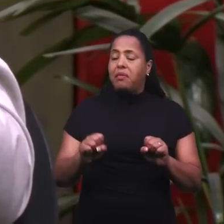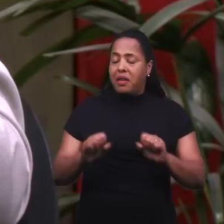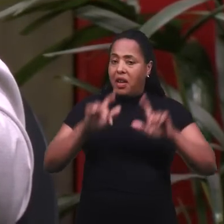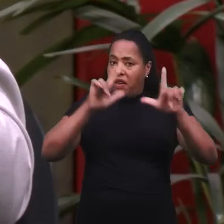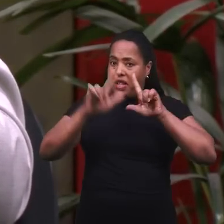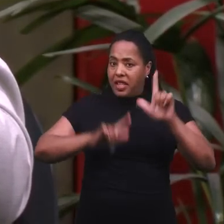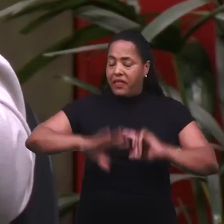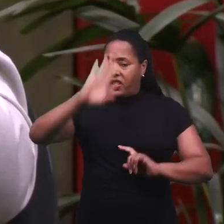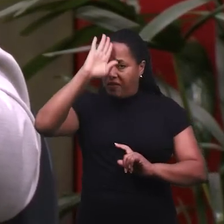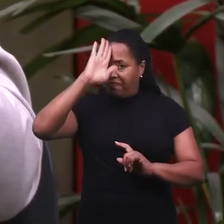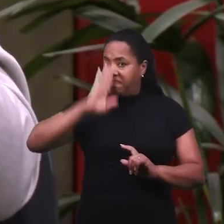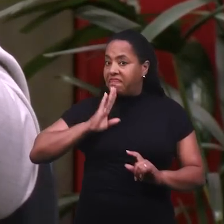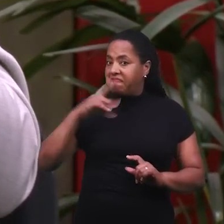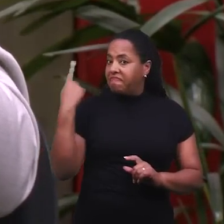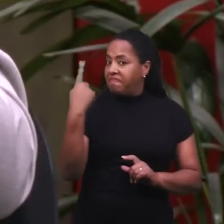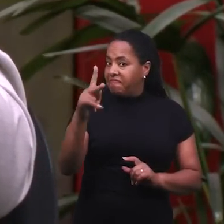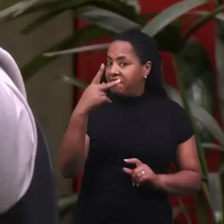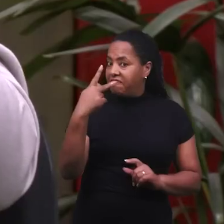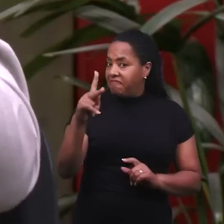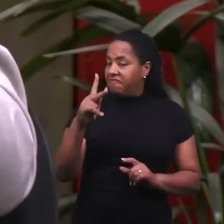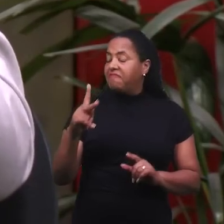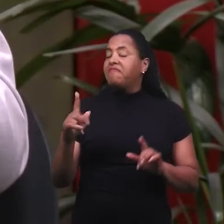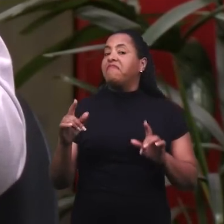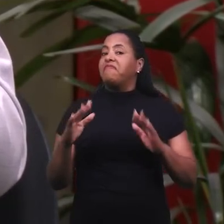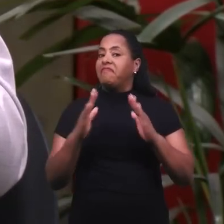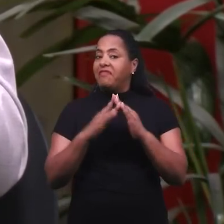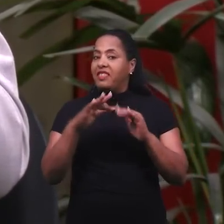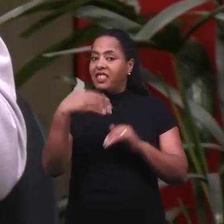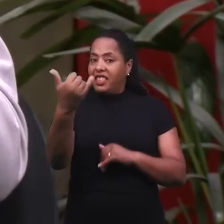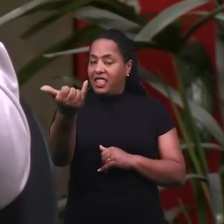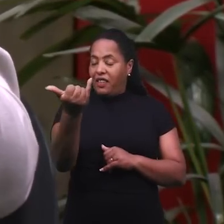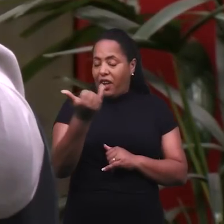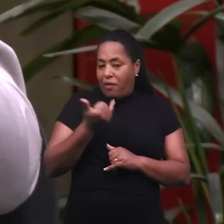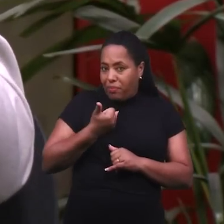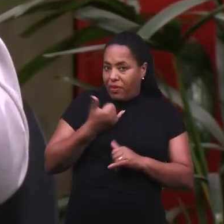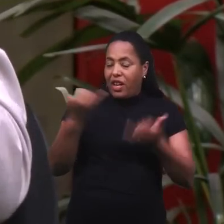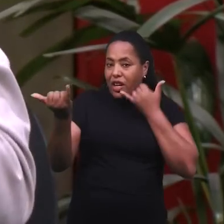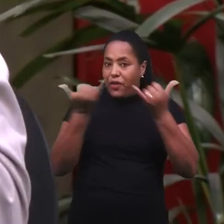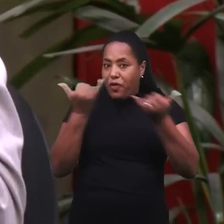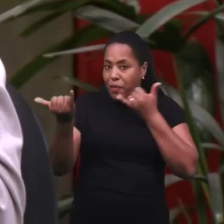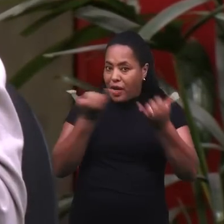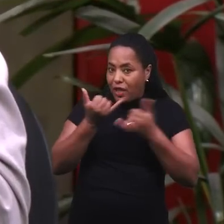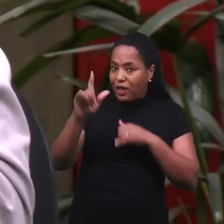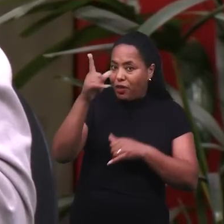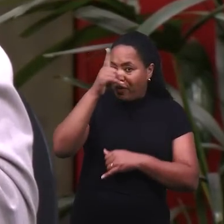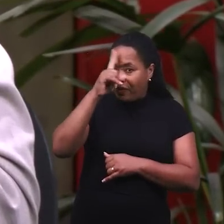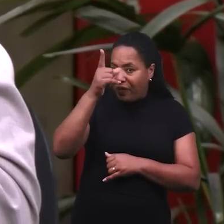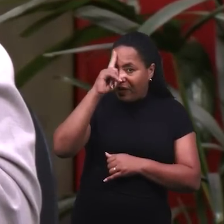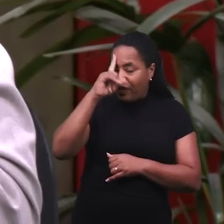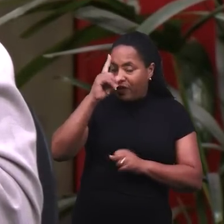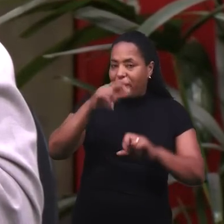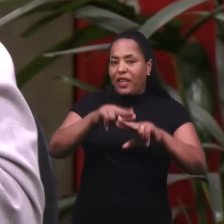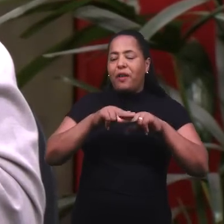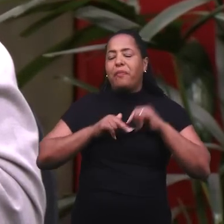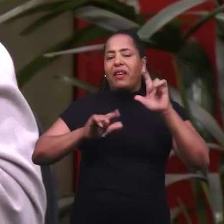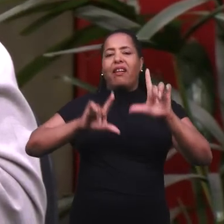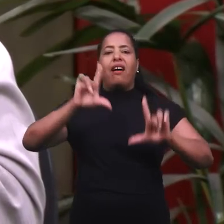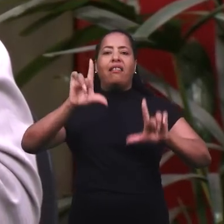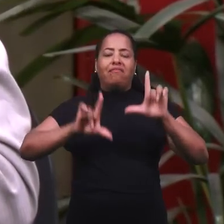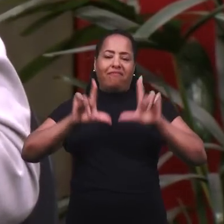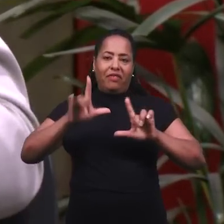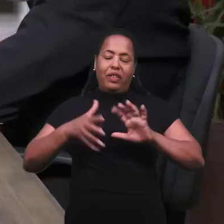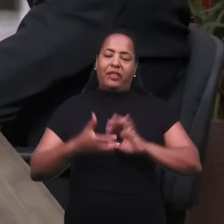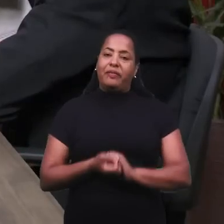graça na sua casa, né, e que você vai nos encontrar e encontrar toda a nossa programação também através dessa